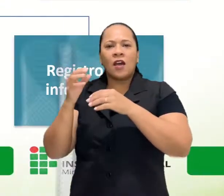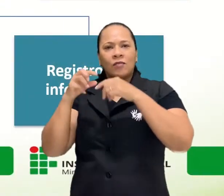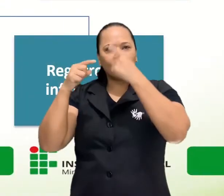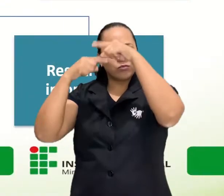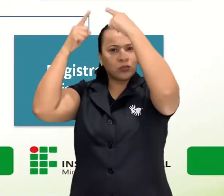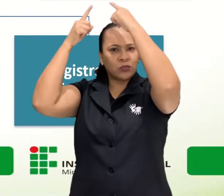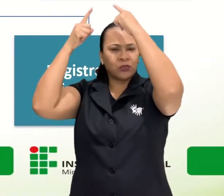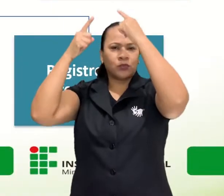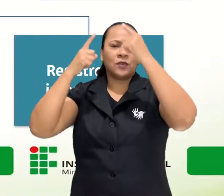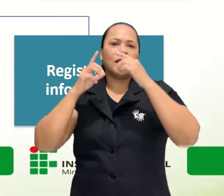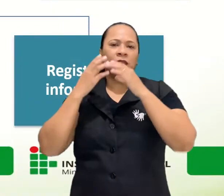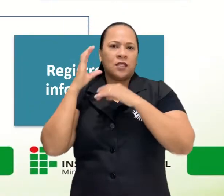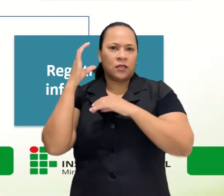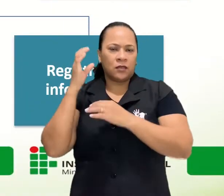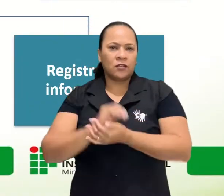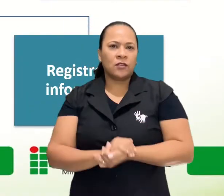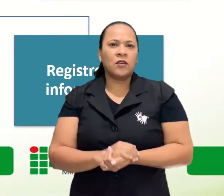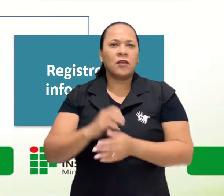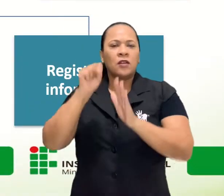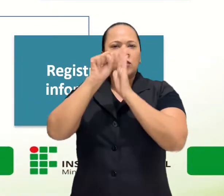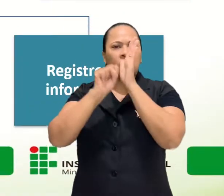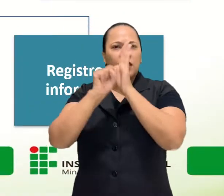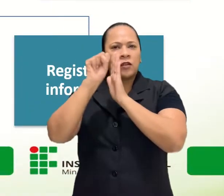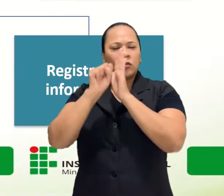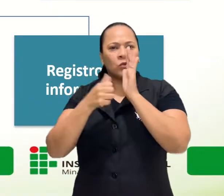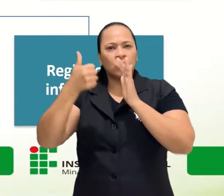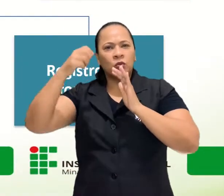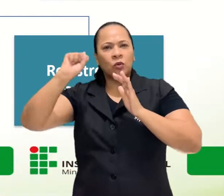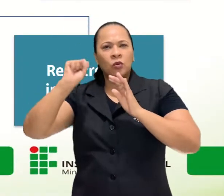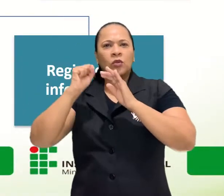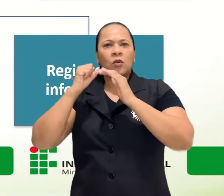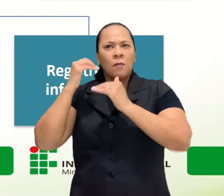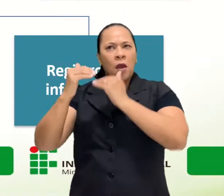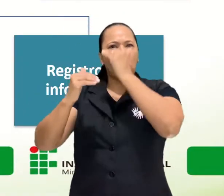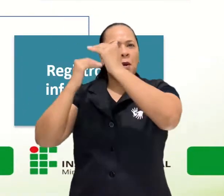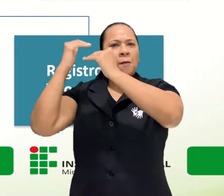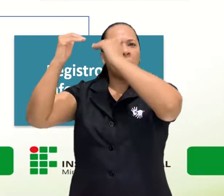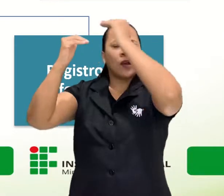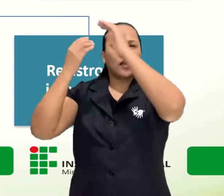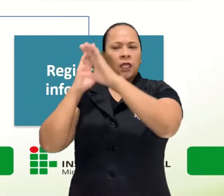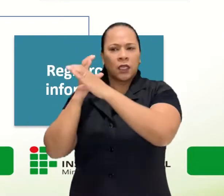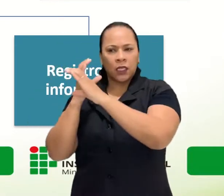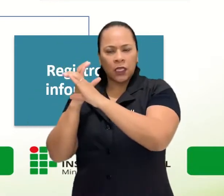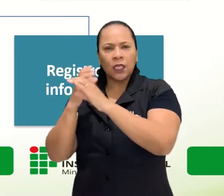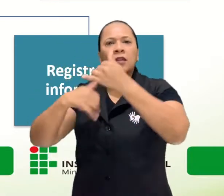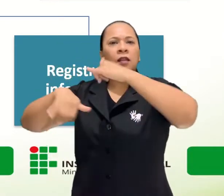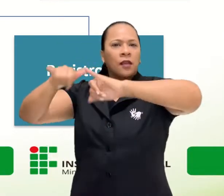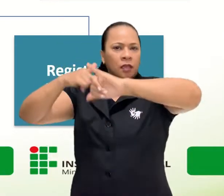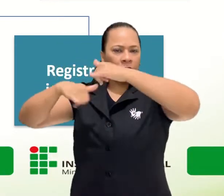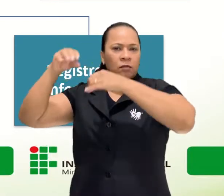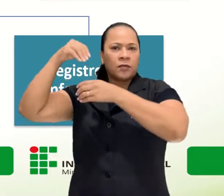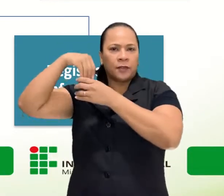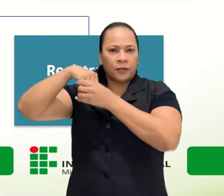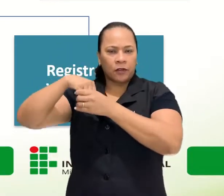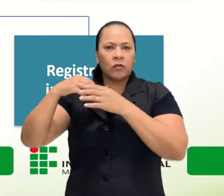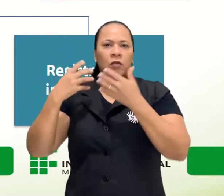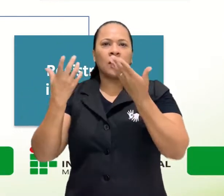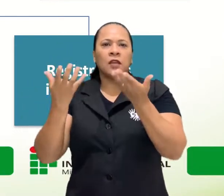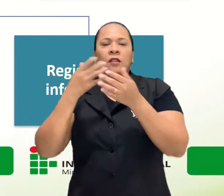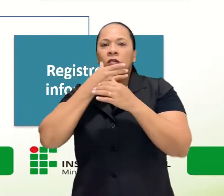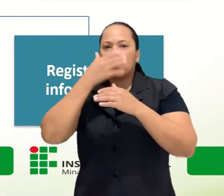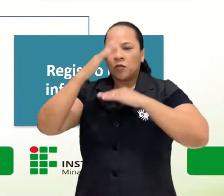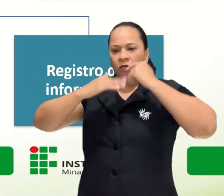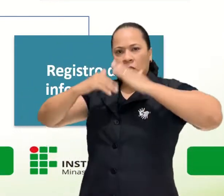No século XVIII, houve um grande avanço do estabelecimento da química como ciência, e